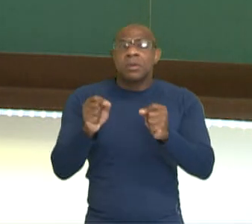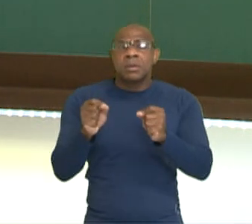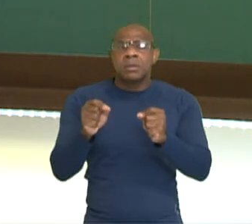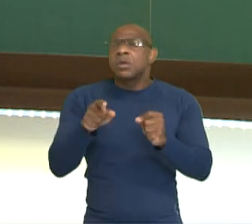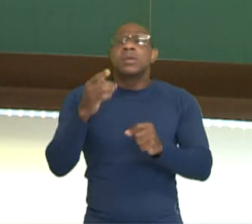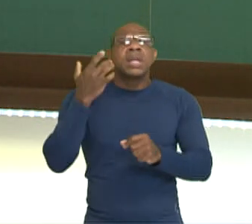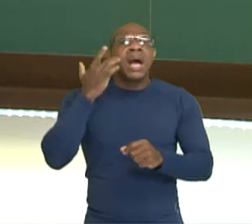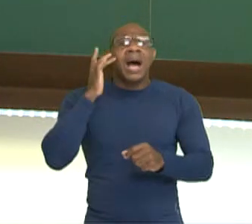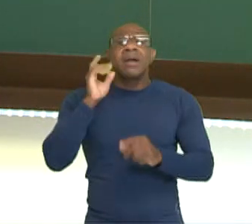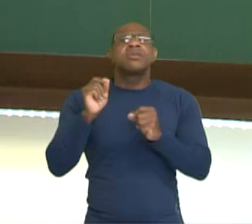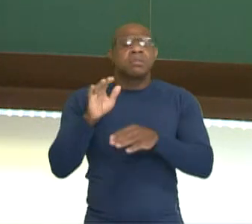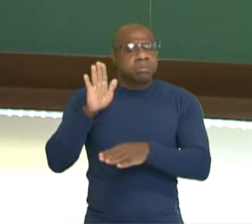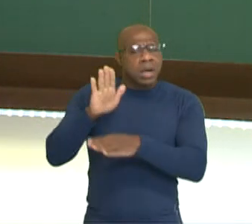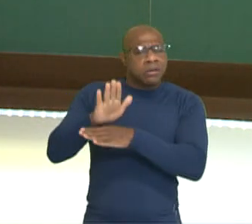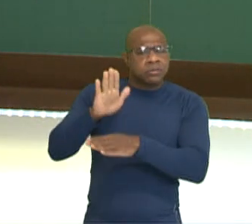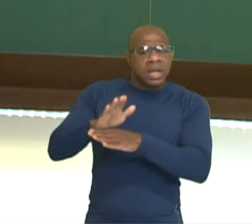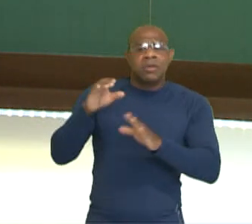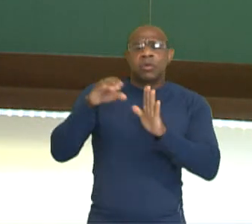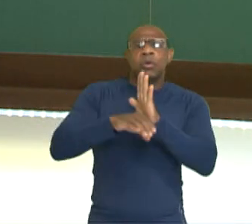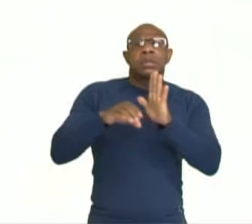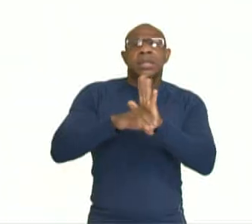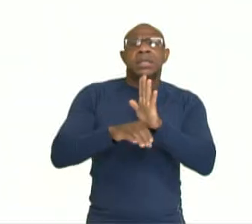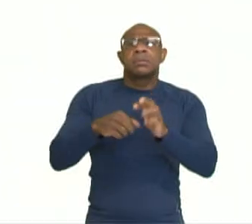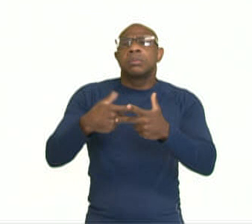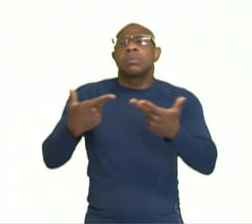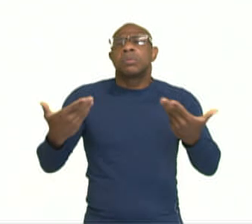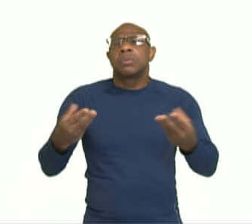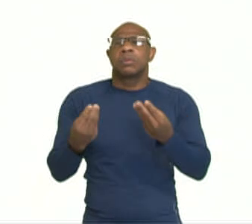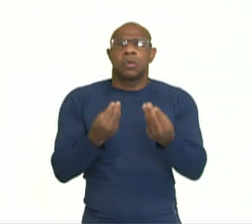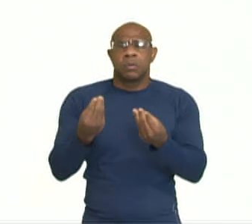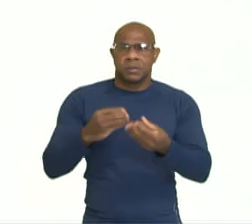podem auxiliar esse conceito. Voltamos rapidinho.